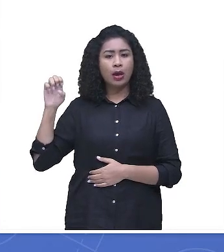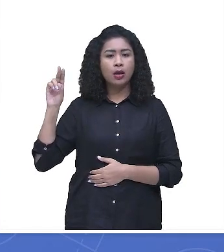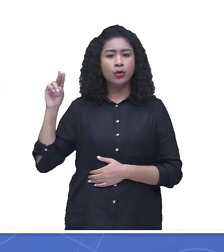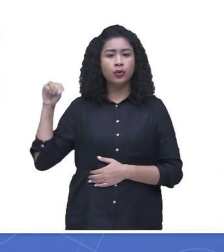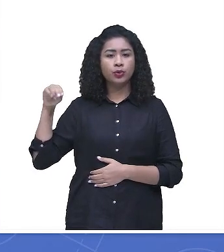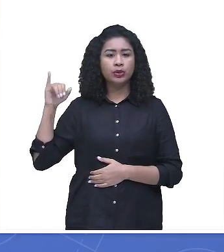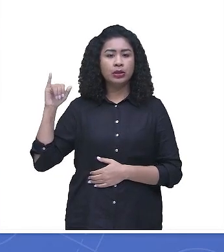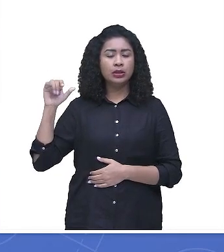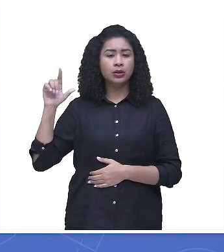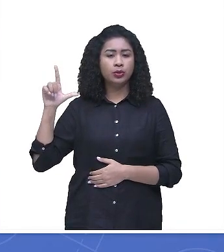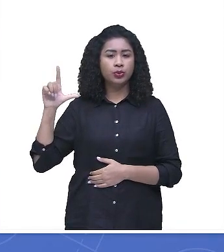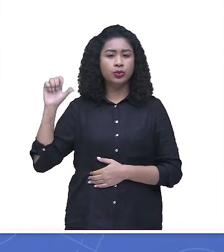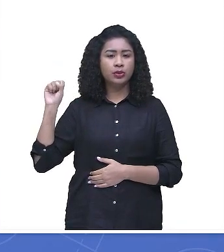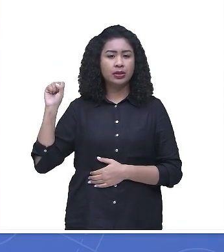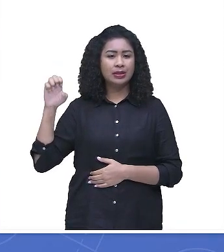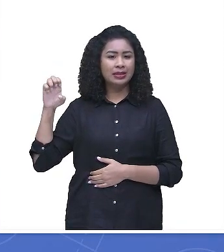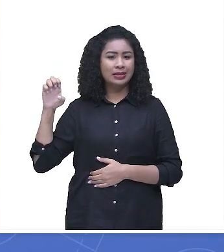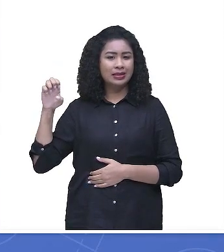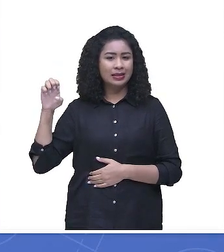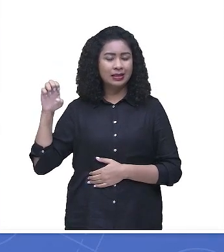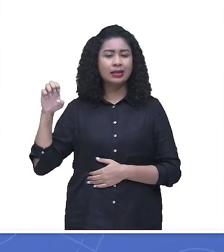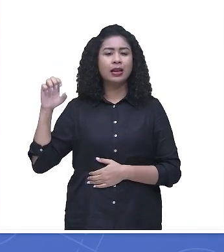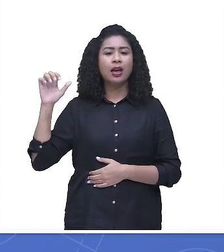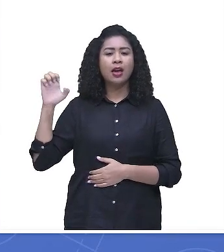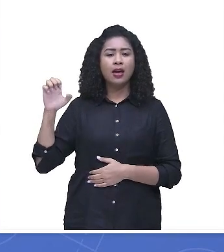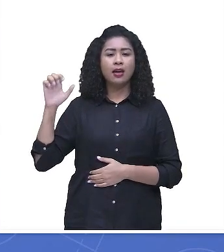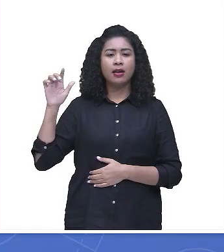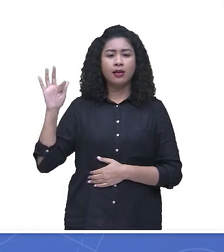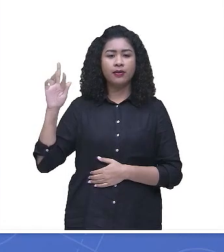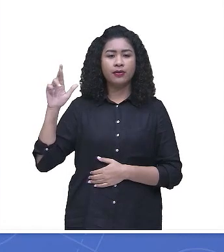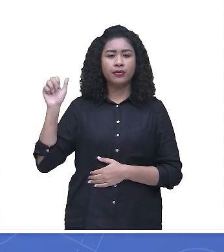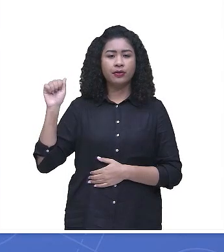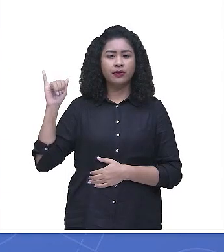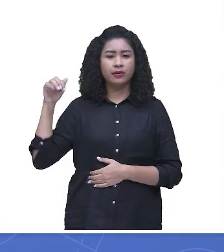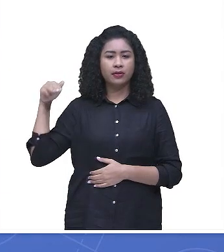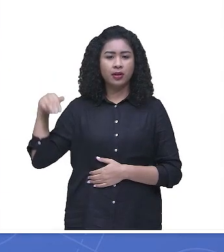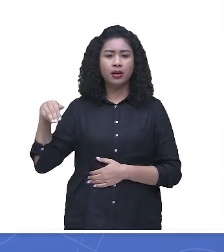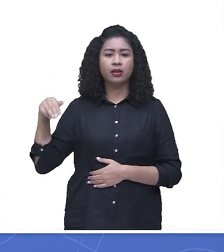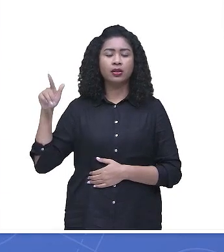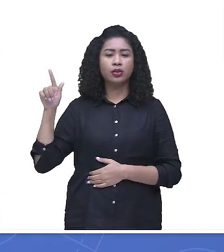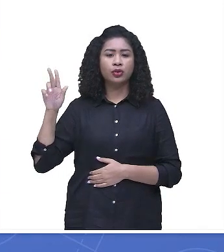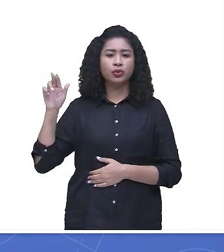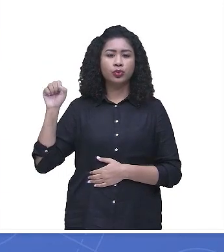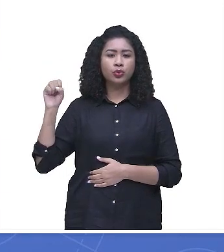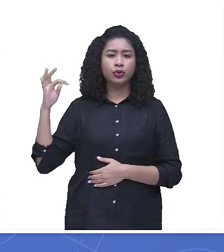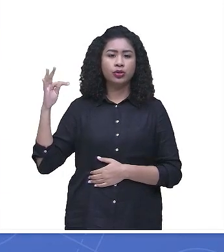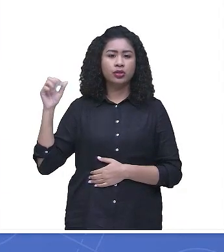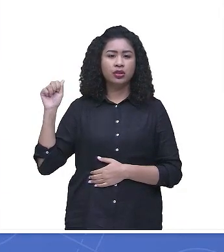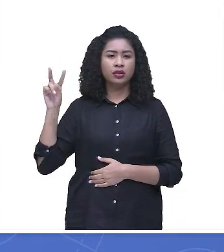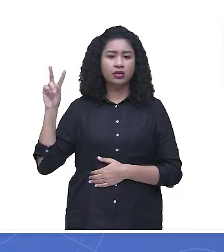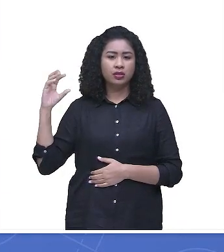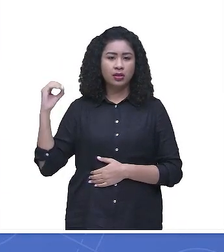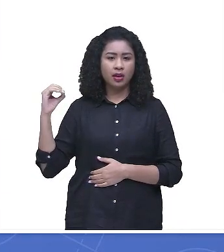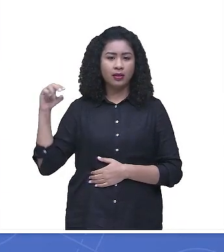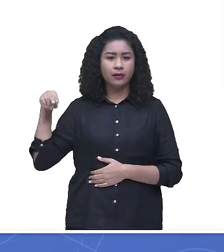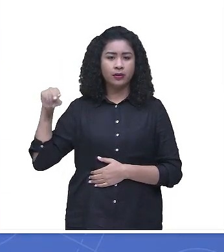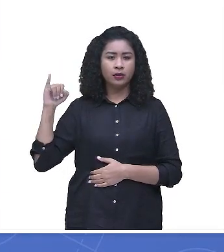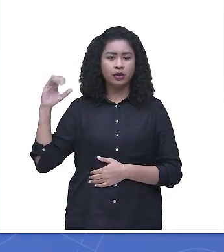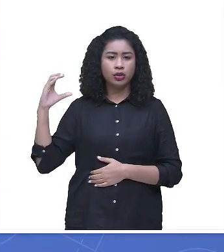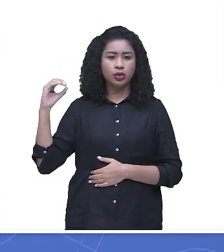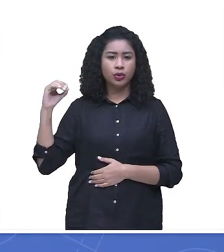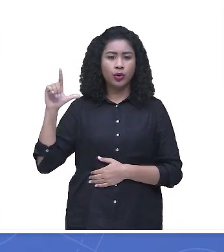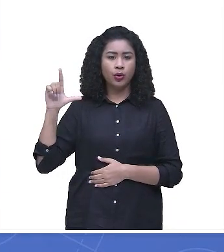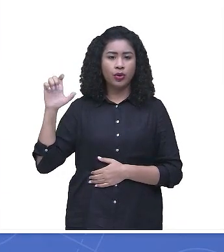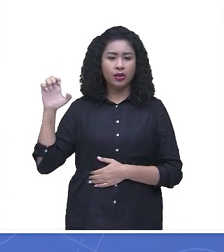Rainer, Geisiane, Renata, Gustavo, Carlos Eduardo, Nicole, a Nádia da Escola Isabel